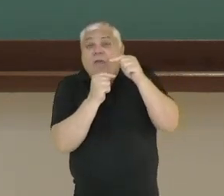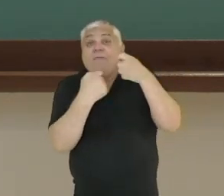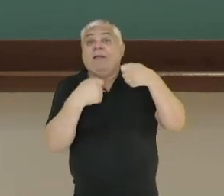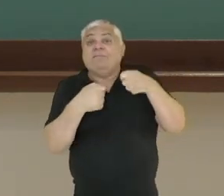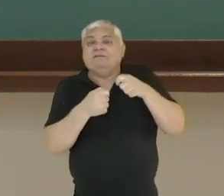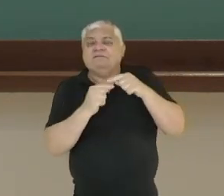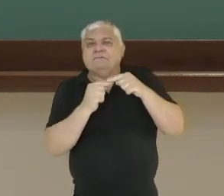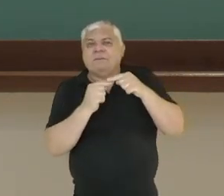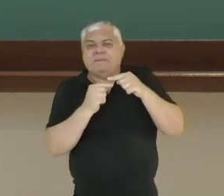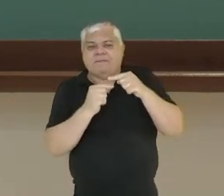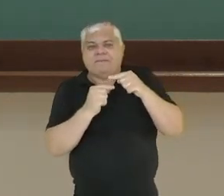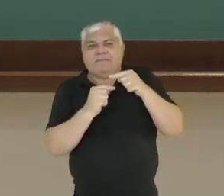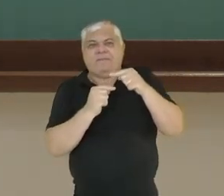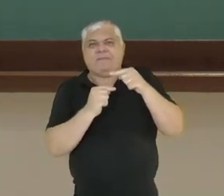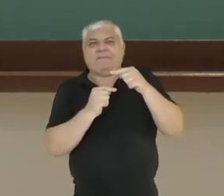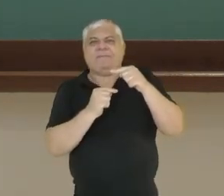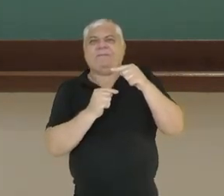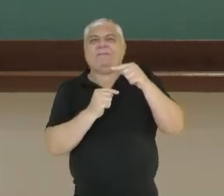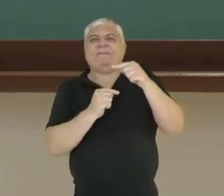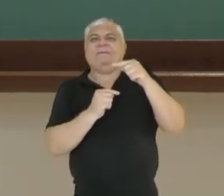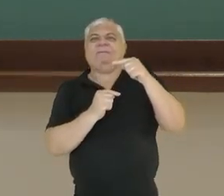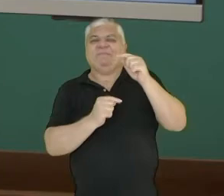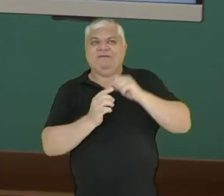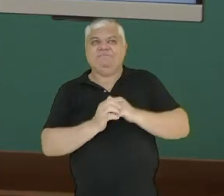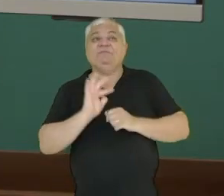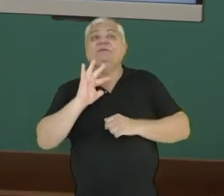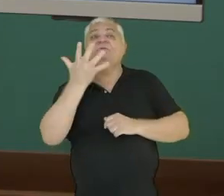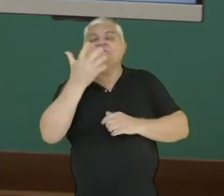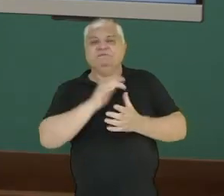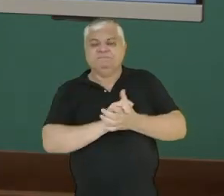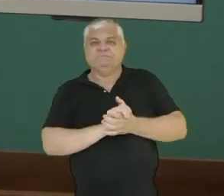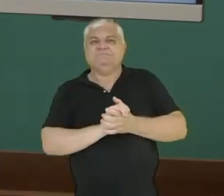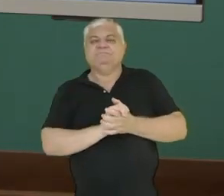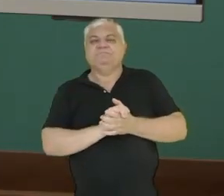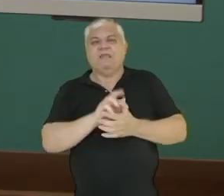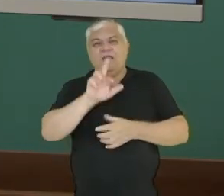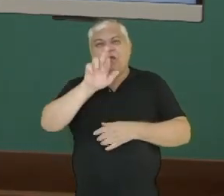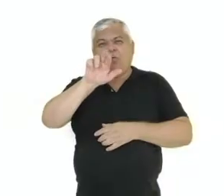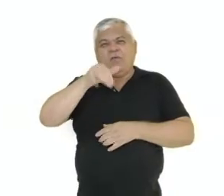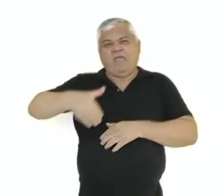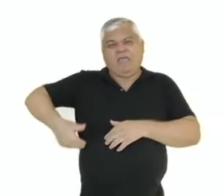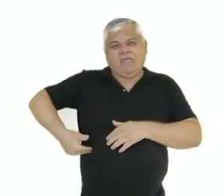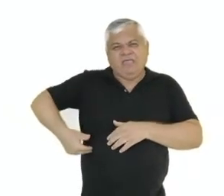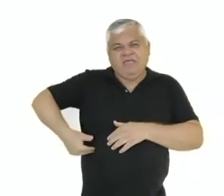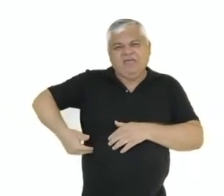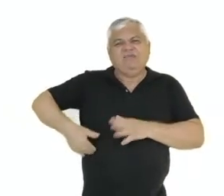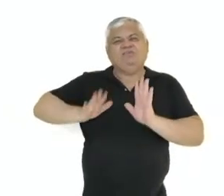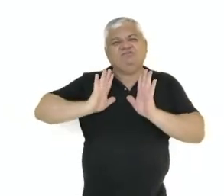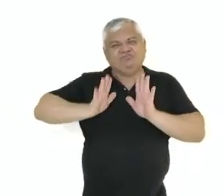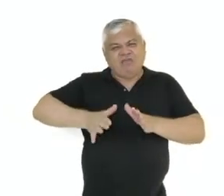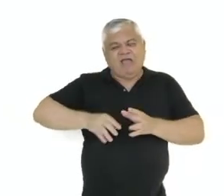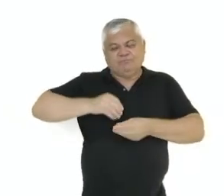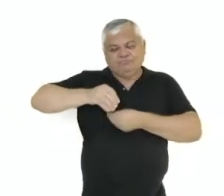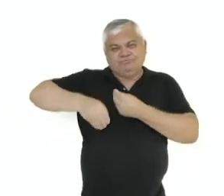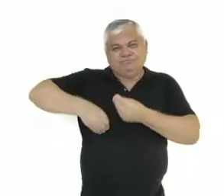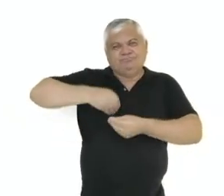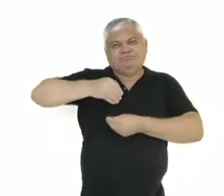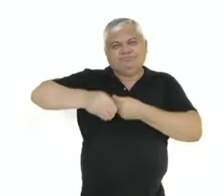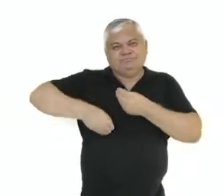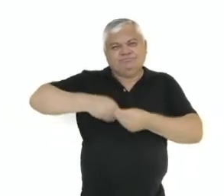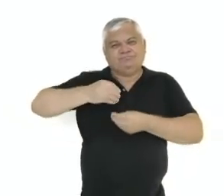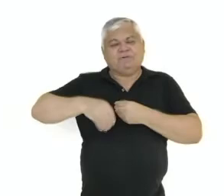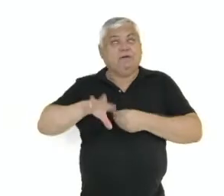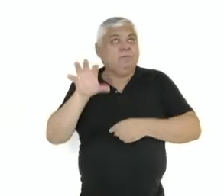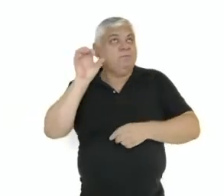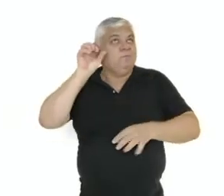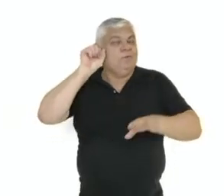tudo aquilo que formou. Então, o que acontece? Os rins já funcionam, né? Eles conseguem escutar sons,